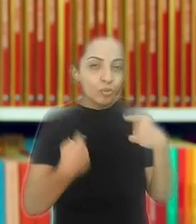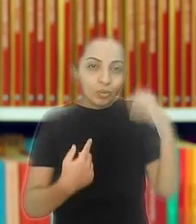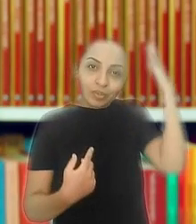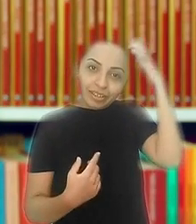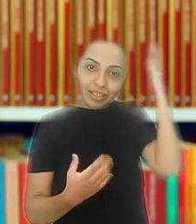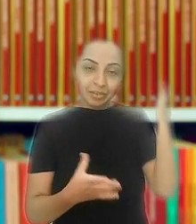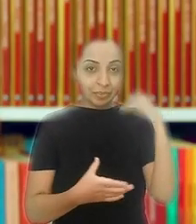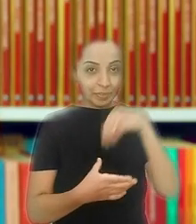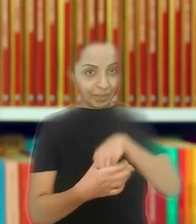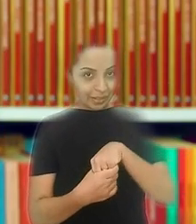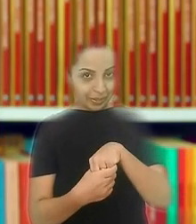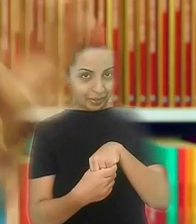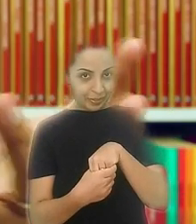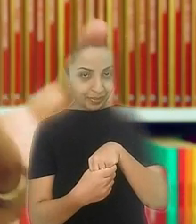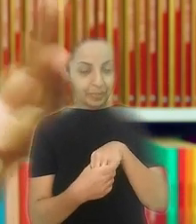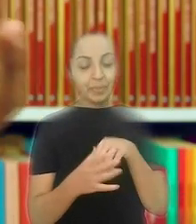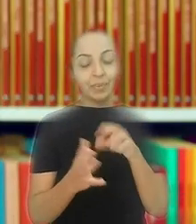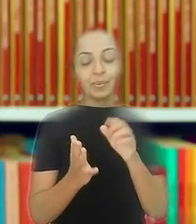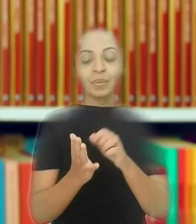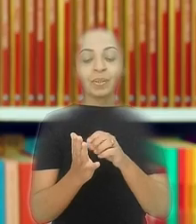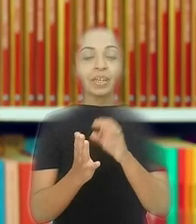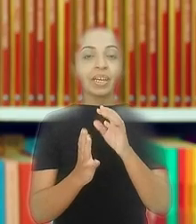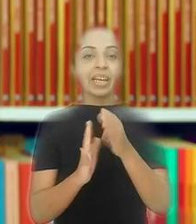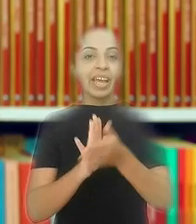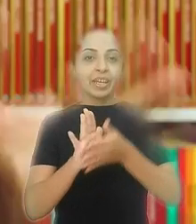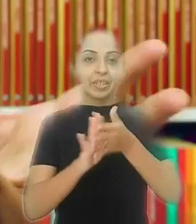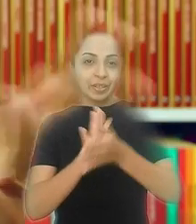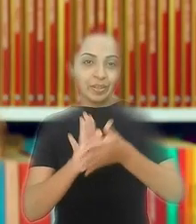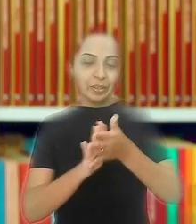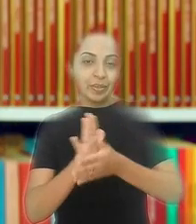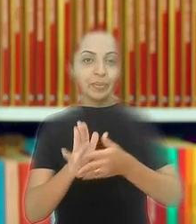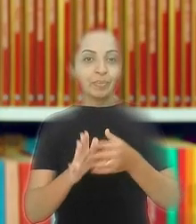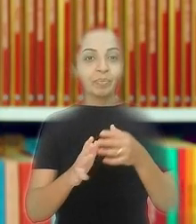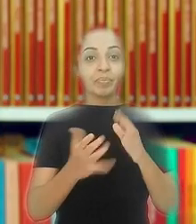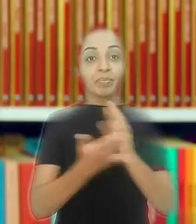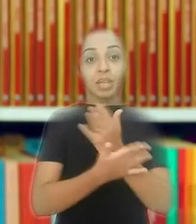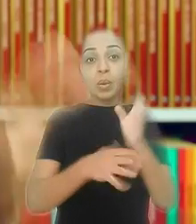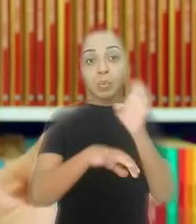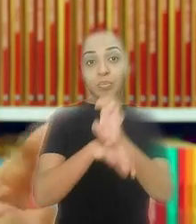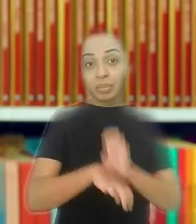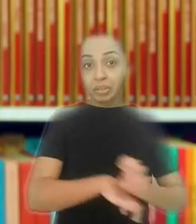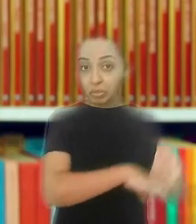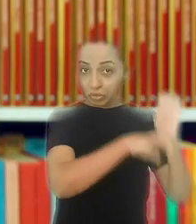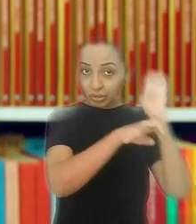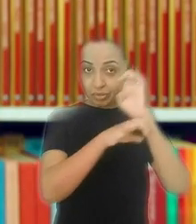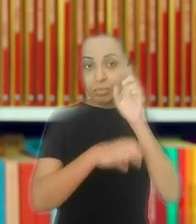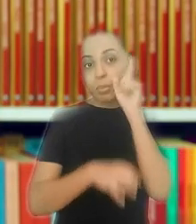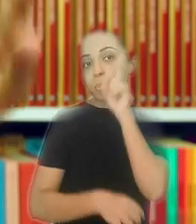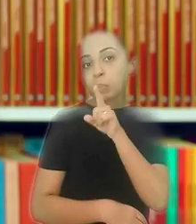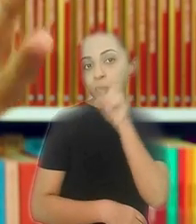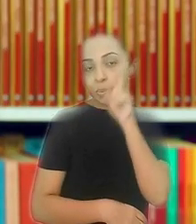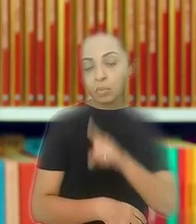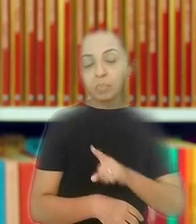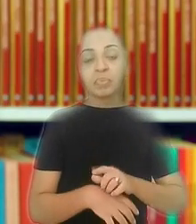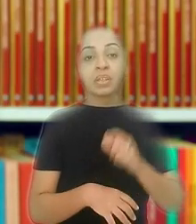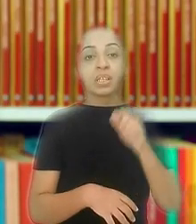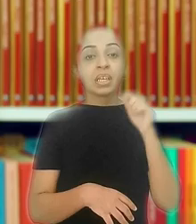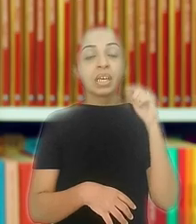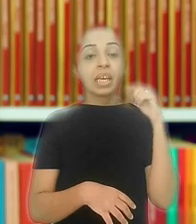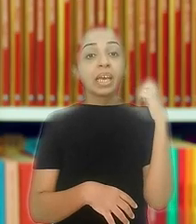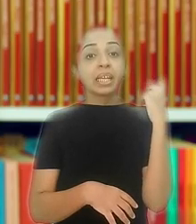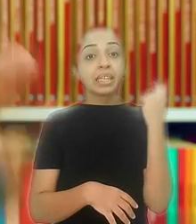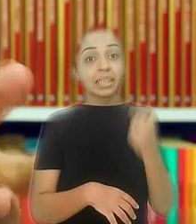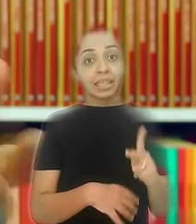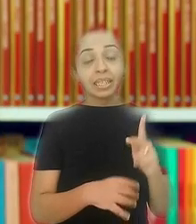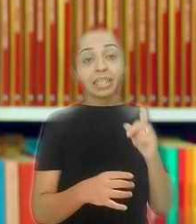ali especialmente Chicago Nova York a gente tem Filipe rock né Tem um Bernardo malamud tem alguns outros escritores